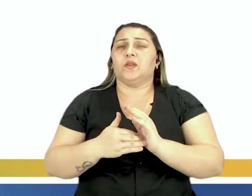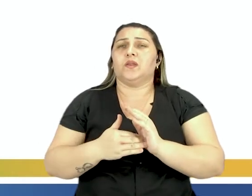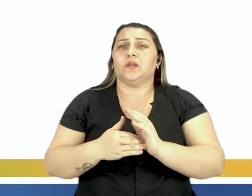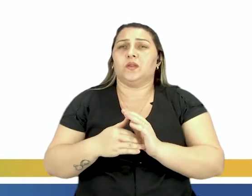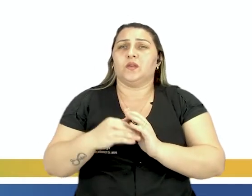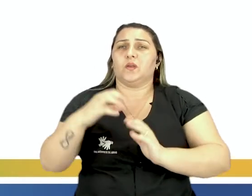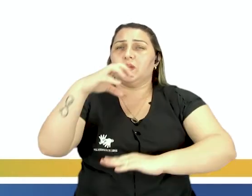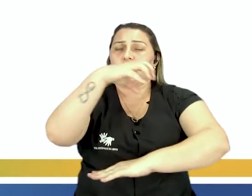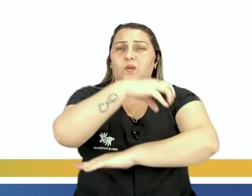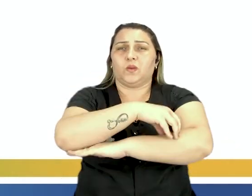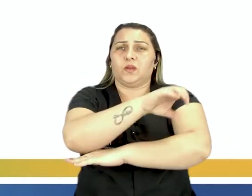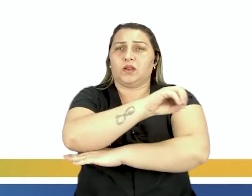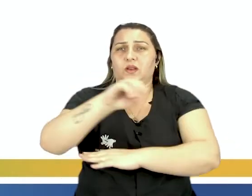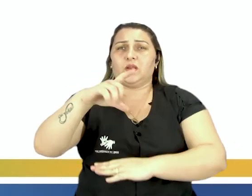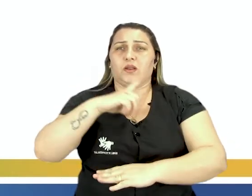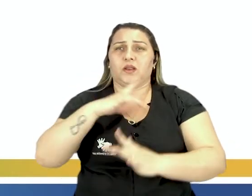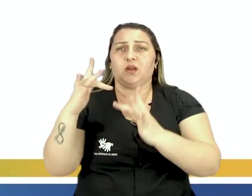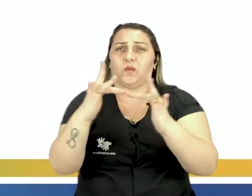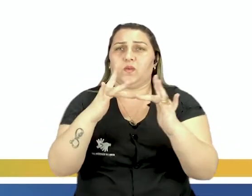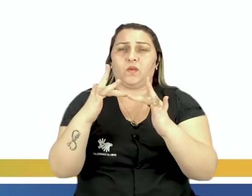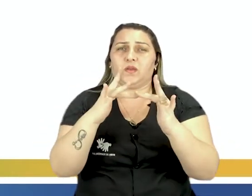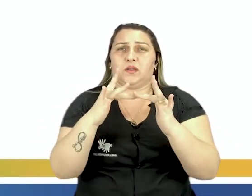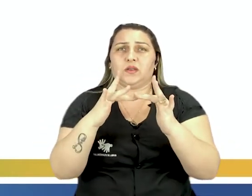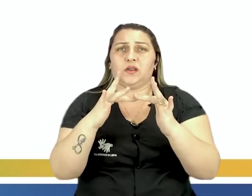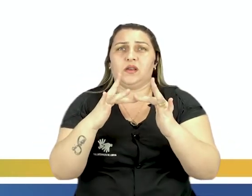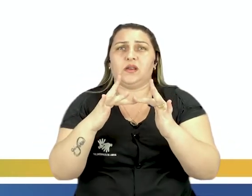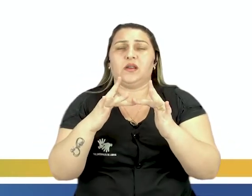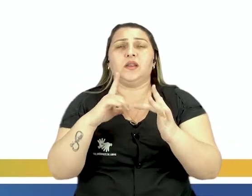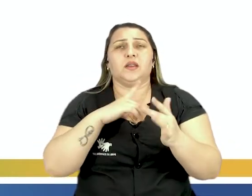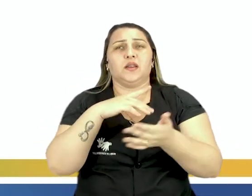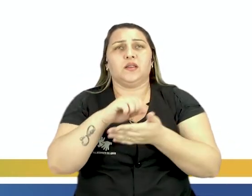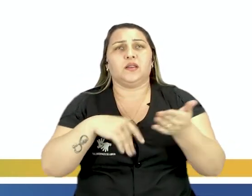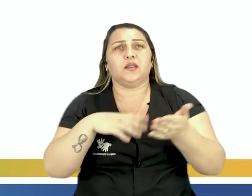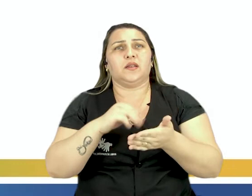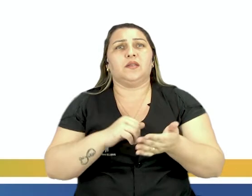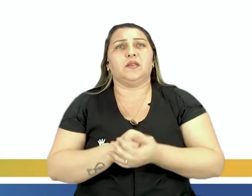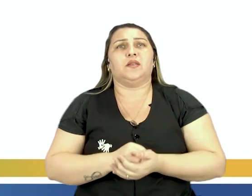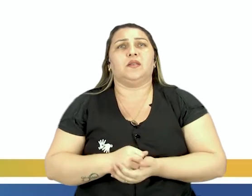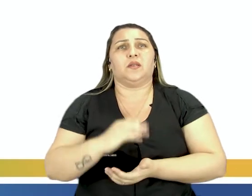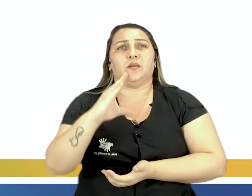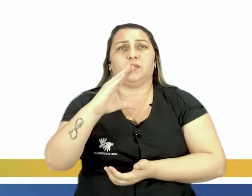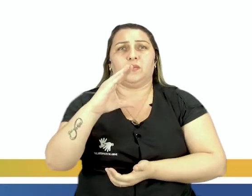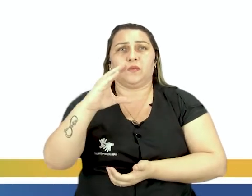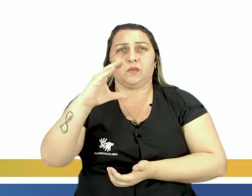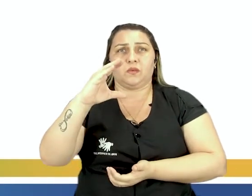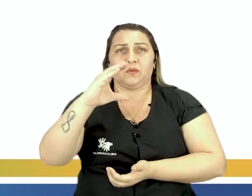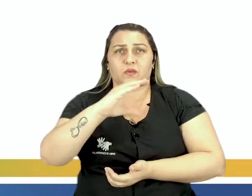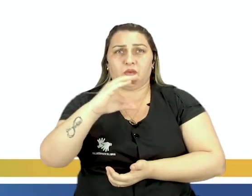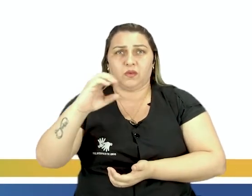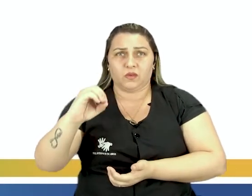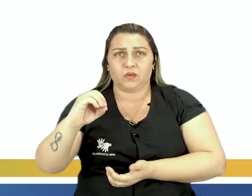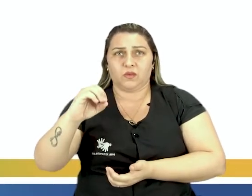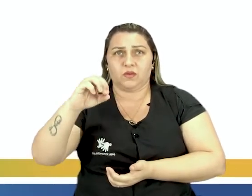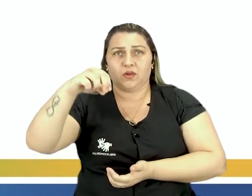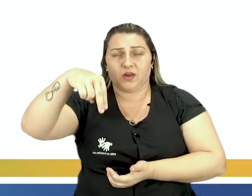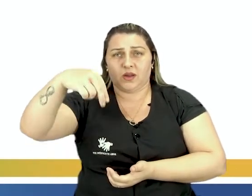únicos óxidos neutros que você vai ter contato ou que você vai ver em exercícios são esse: monóxido de